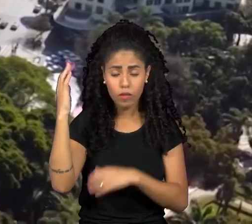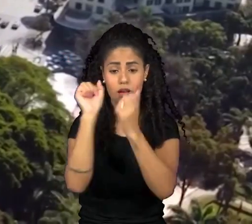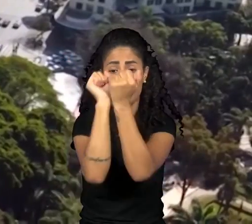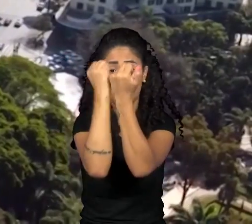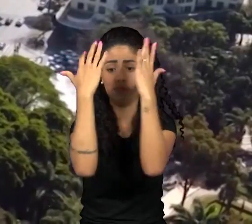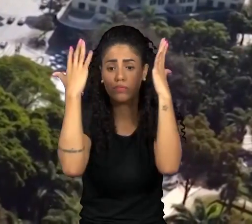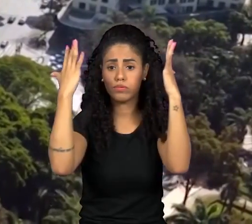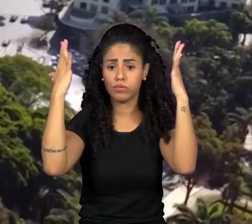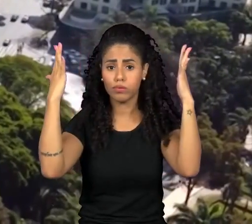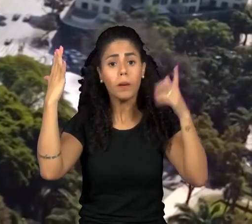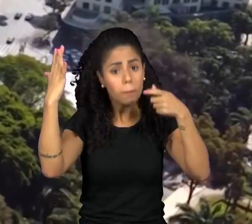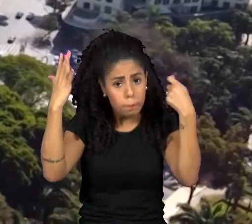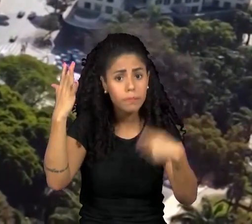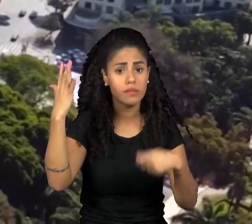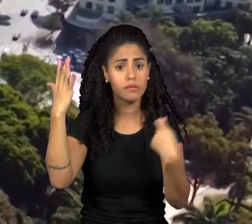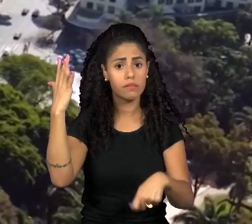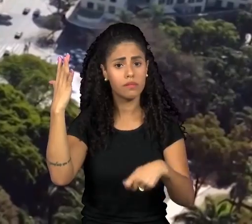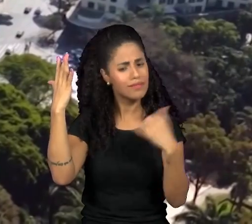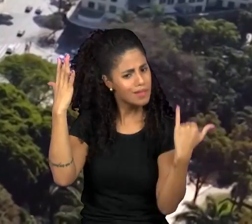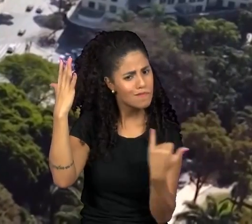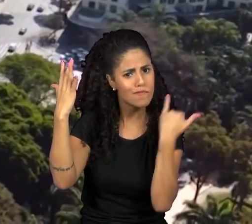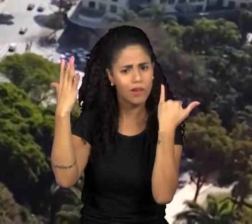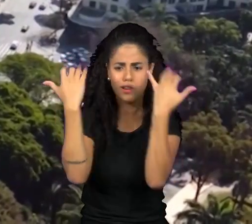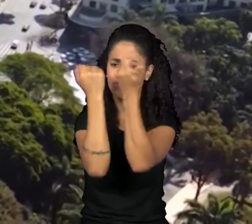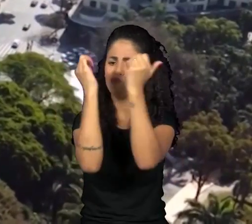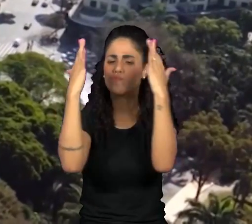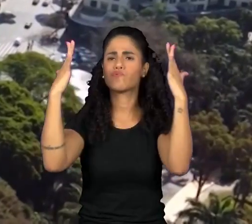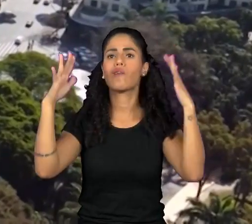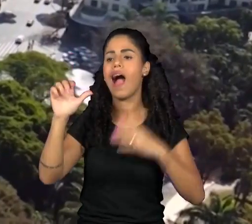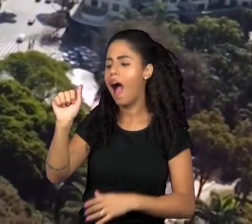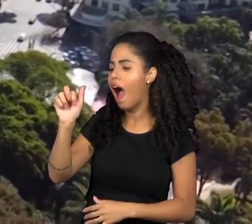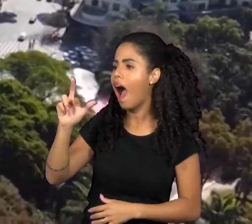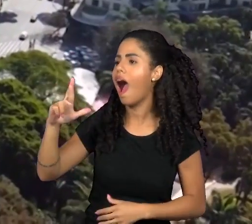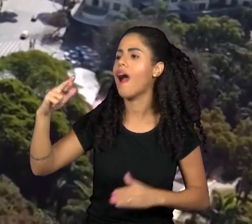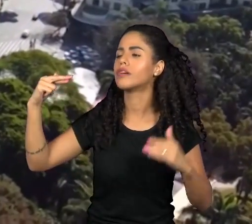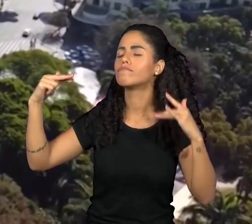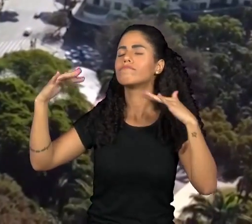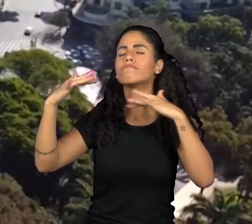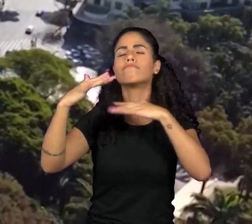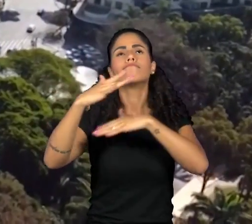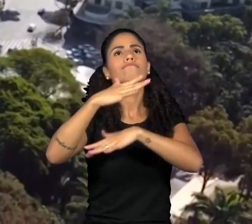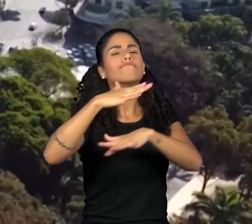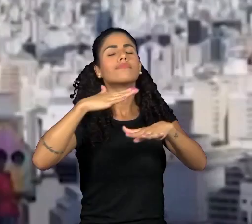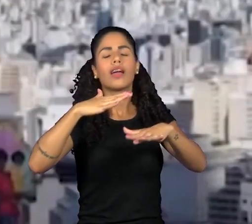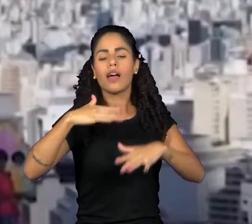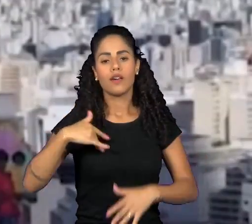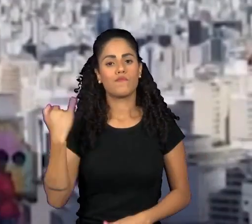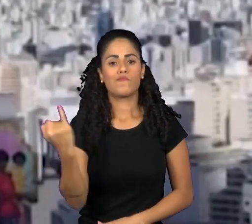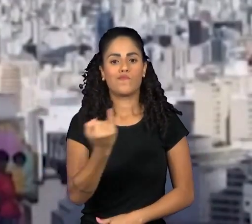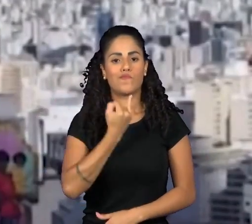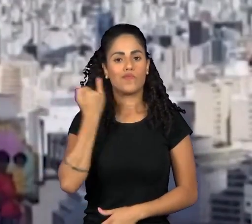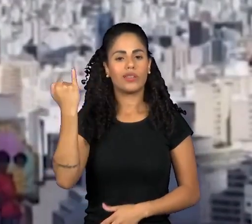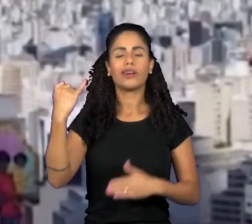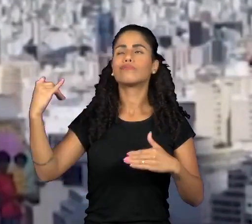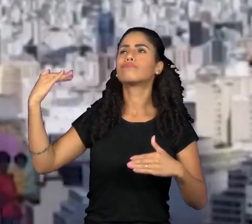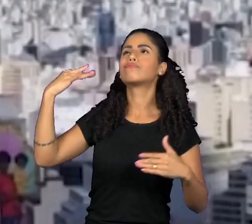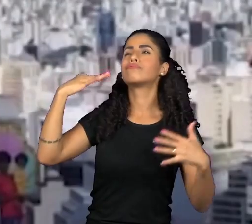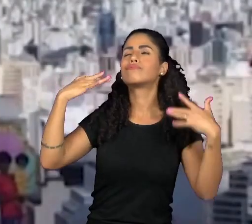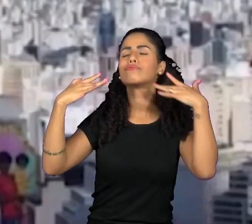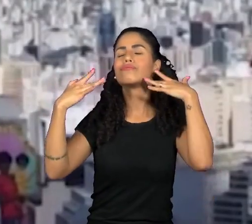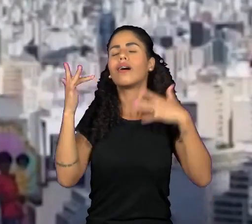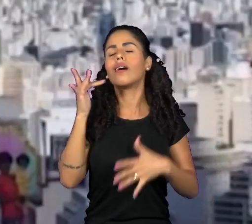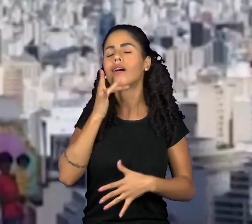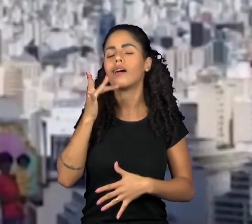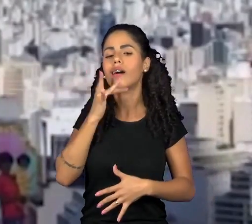uma questão de saúde pública. Você melhora a qualidade do ar e você refresca a cidade, né? Então, como produzir, por exemplo,